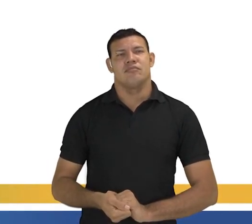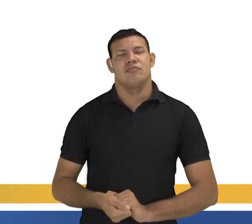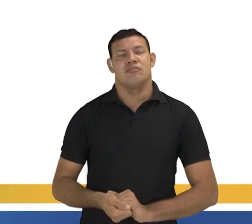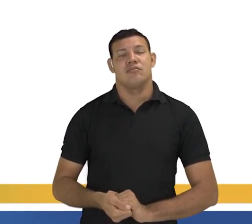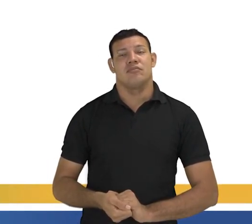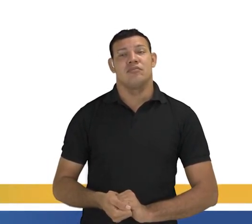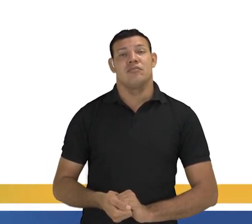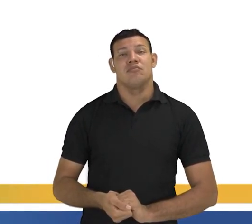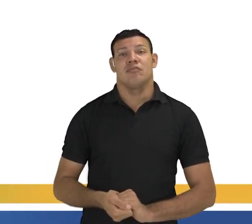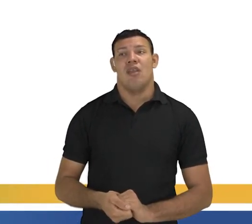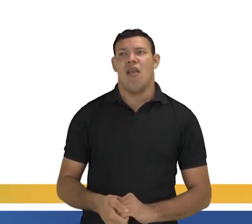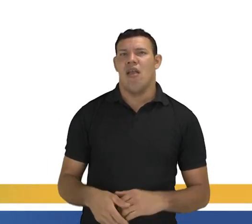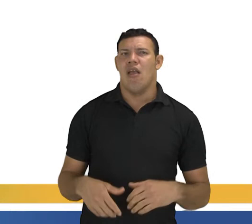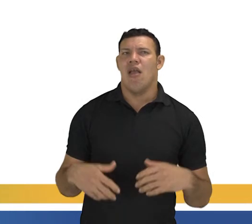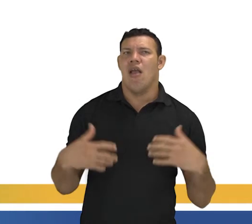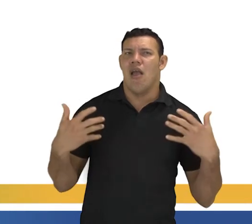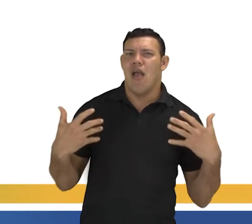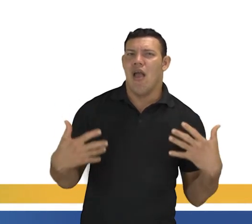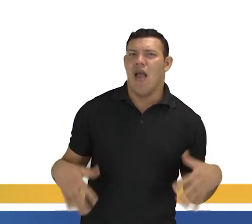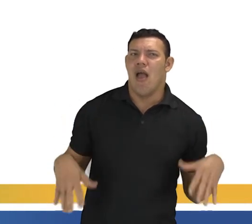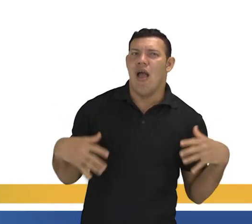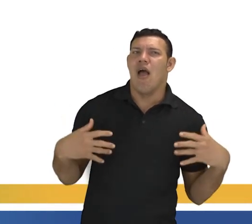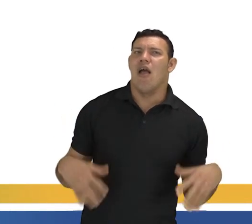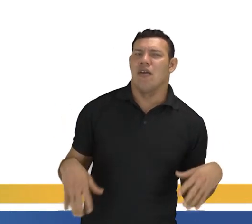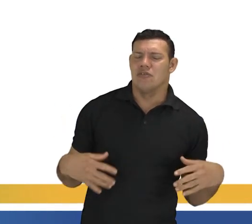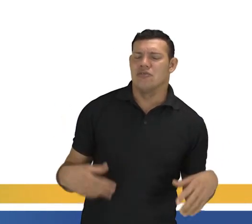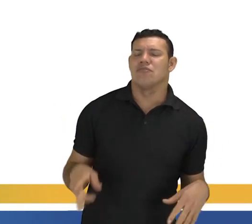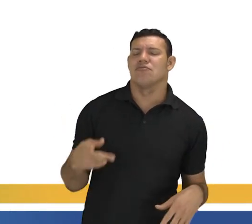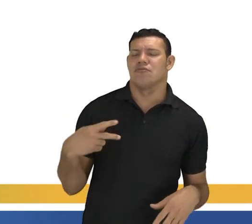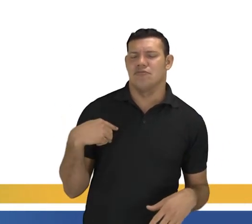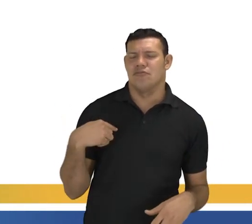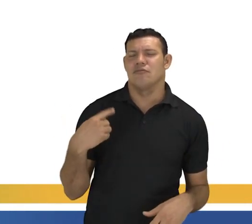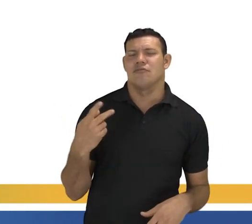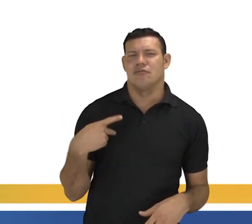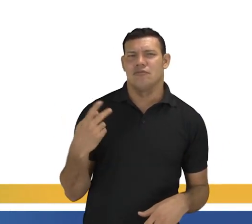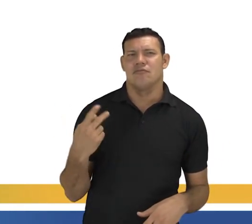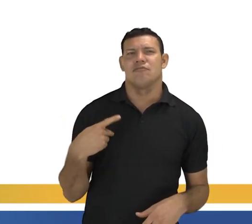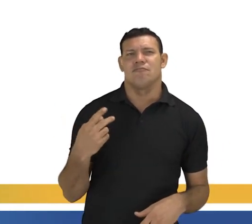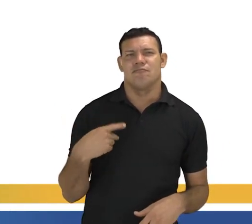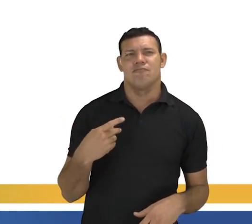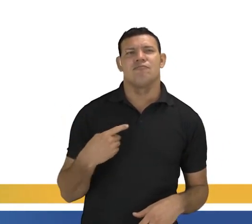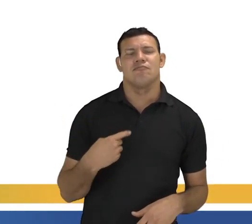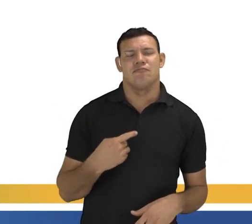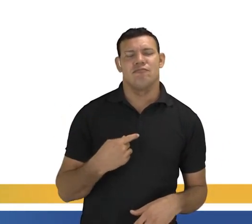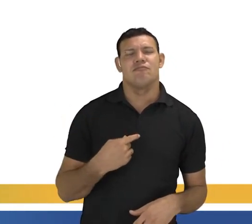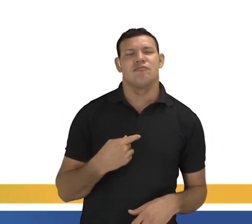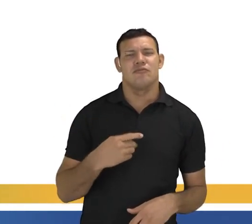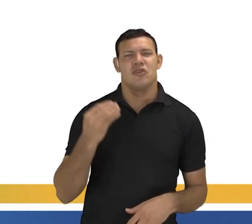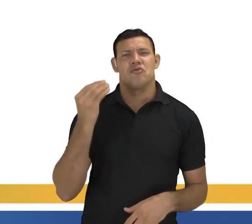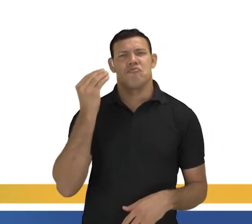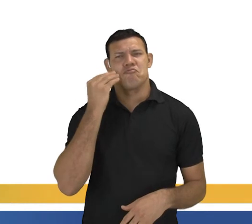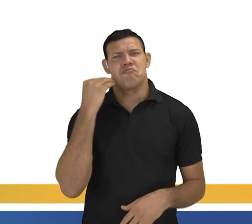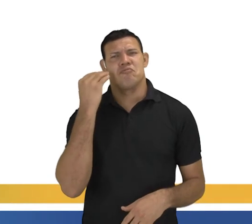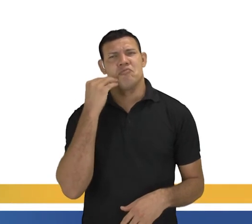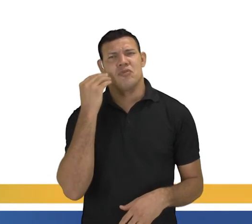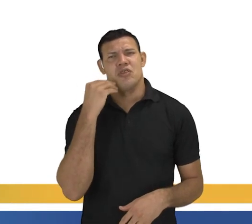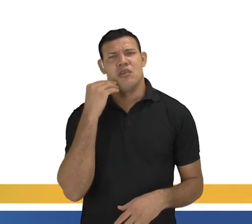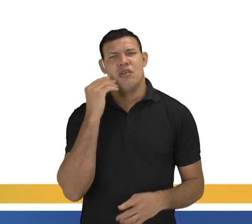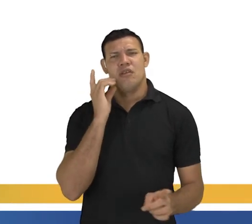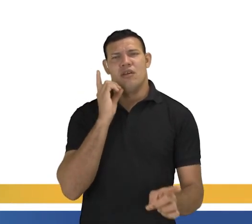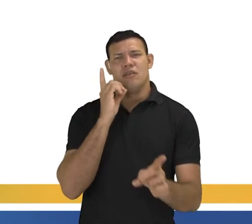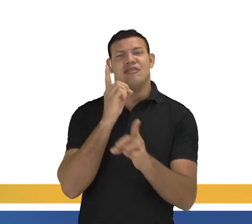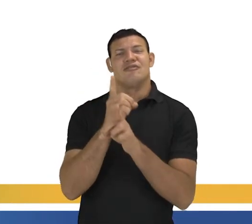had any success, and that's why. A gente tentar alcançar você, mas não tivemos nenhum sucesso e é por conta